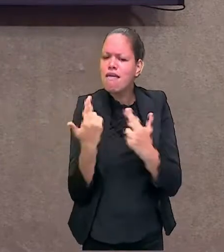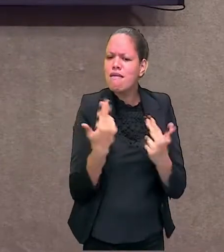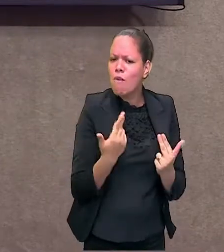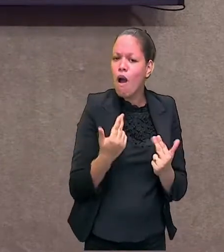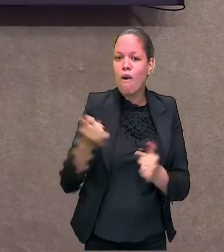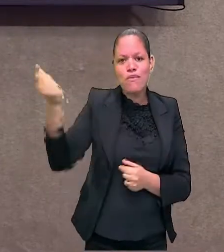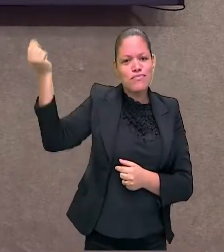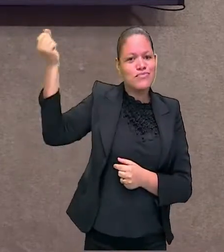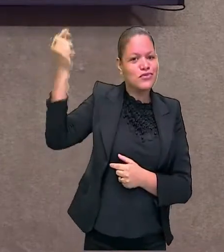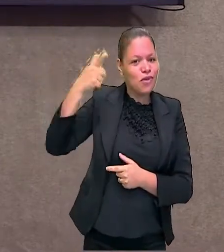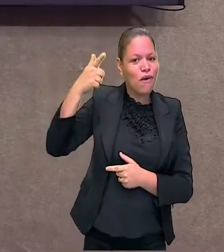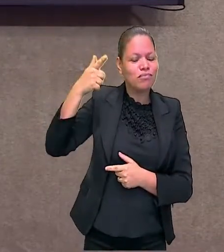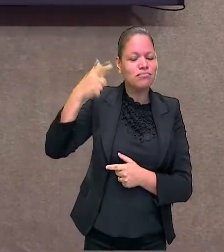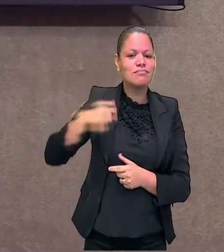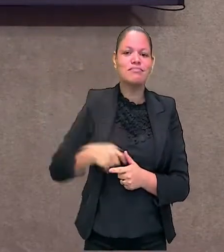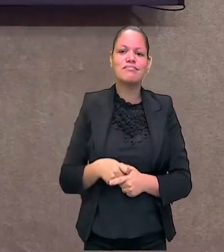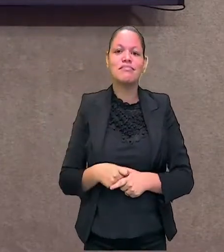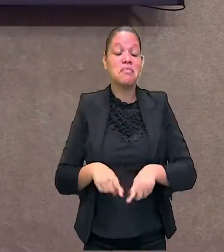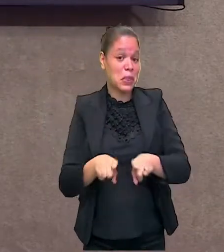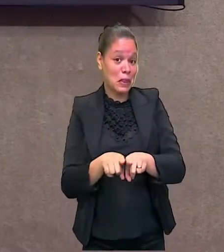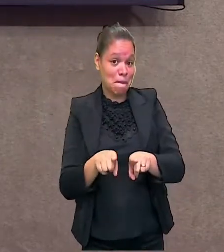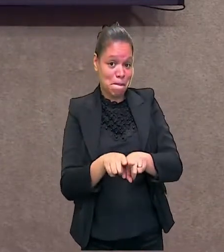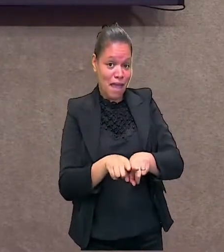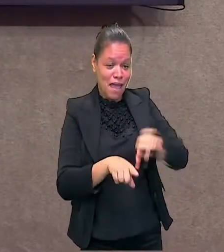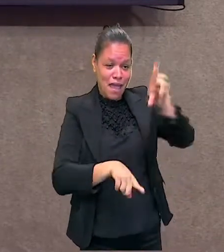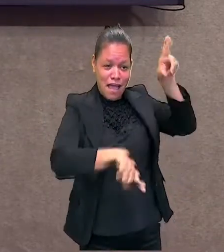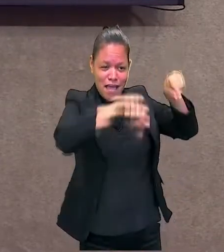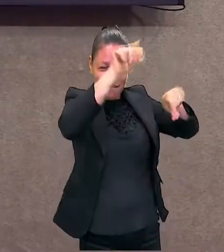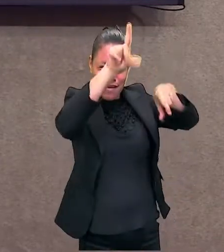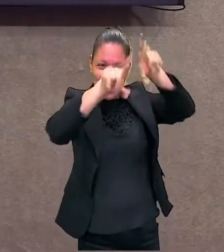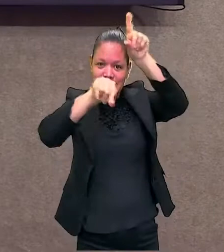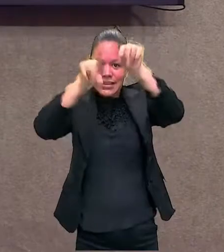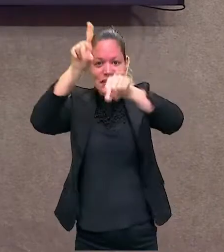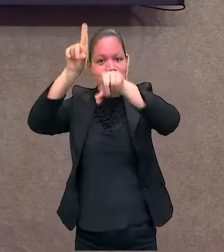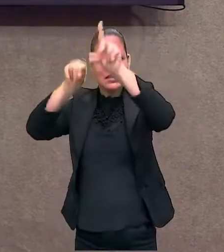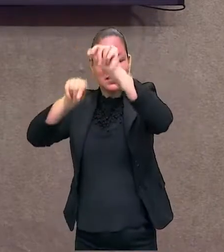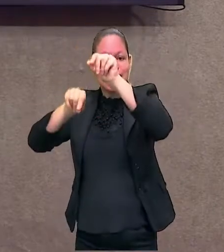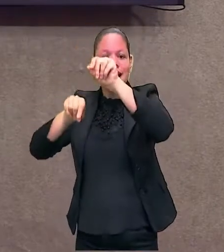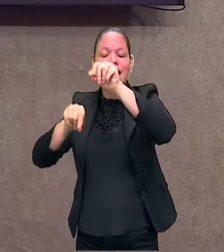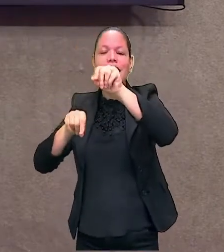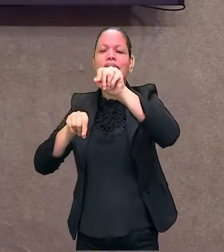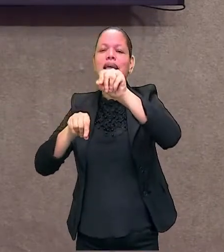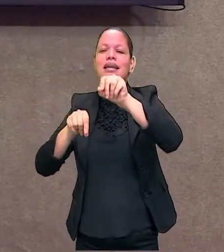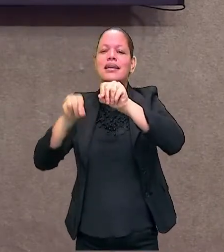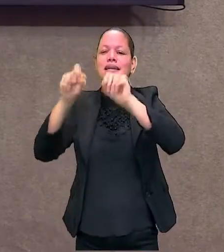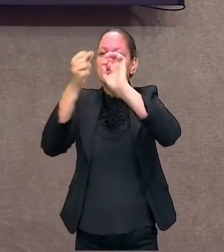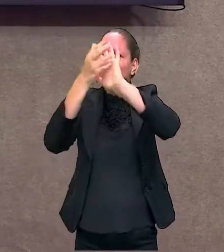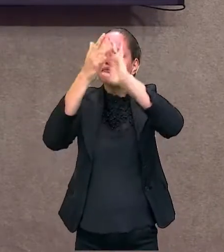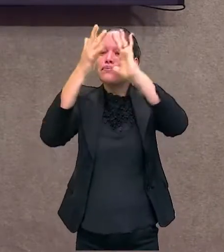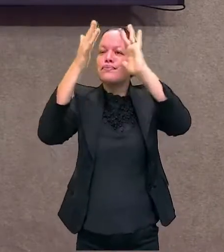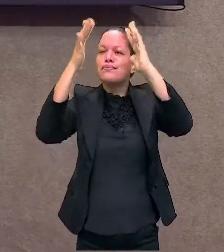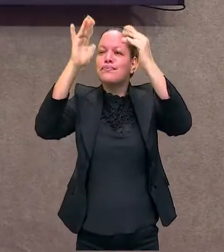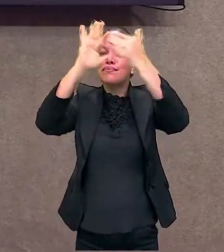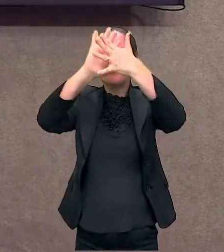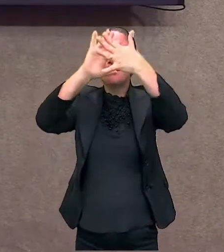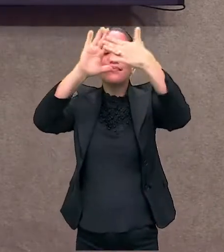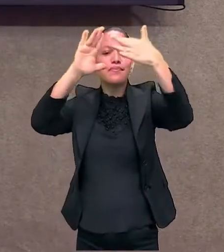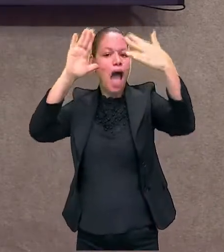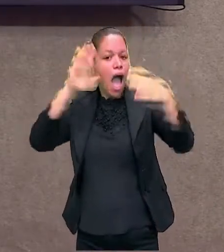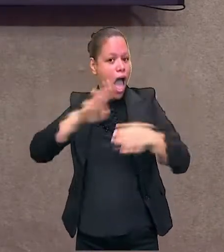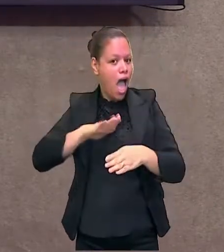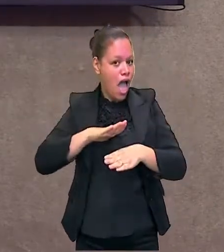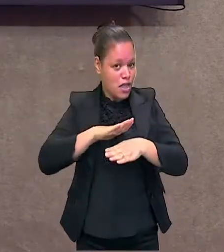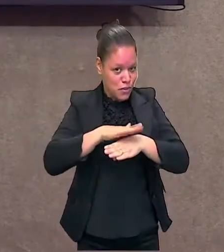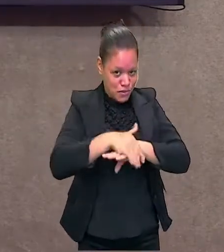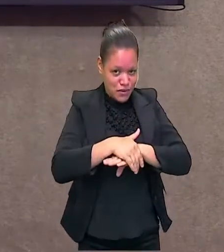as estrelas passaram a iluminar a noite. Segundo o mito, foi assim que surgiu